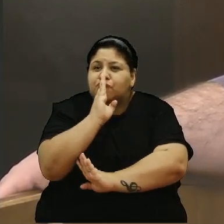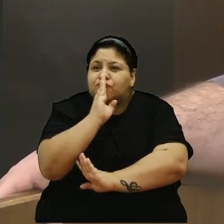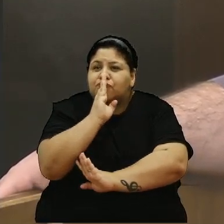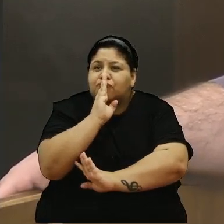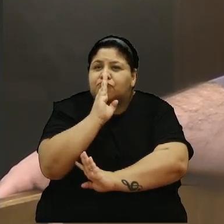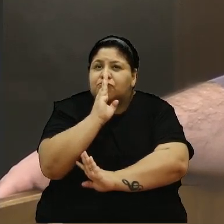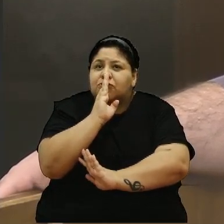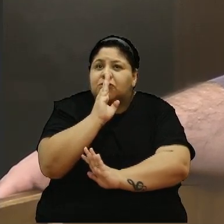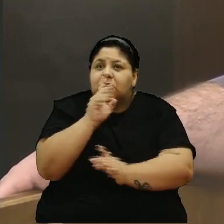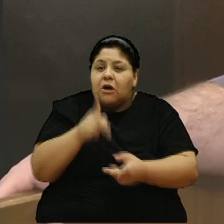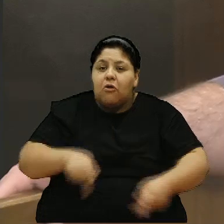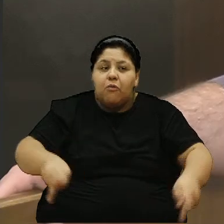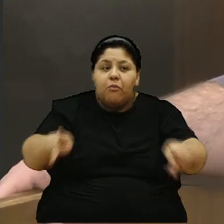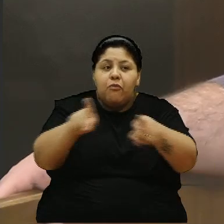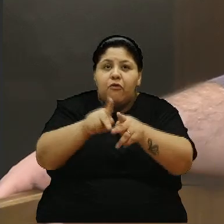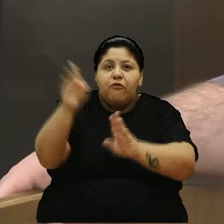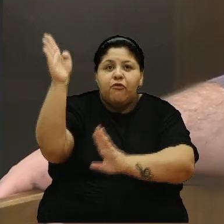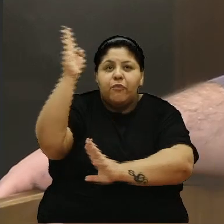povo brasileiro,